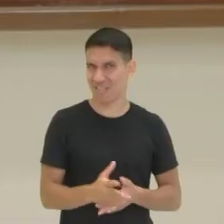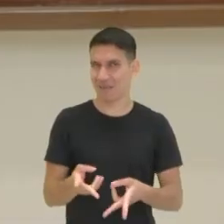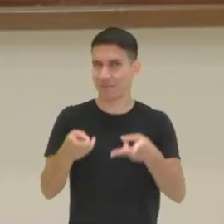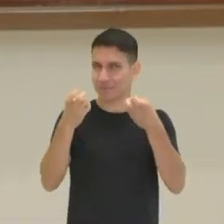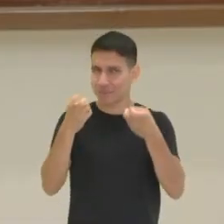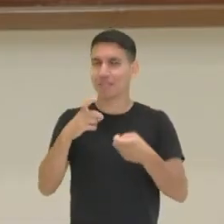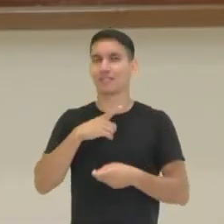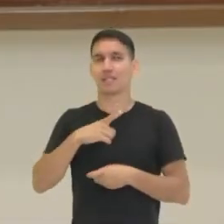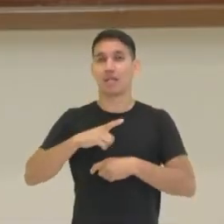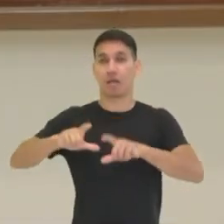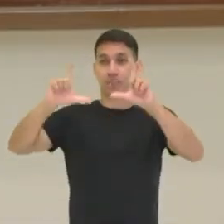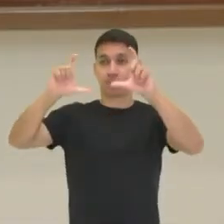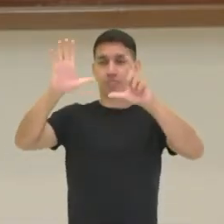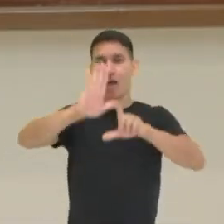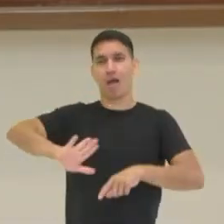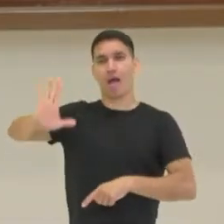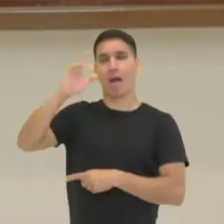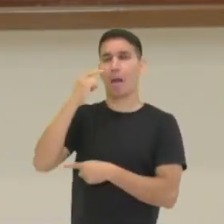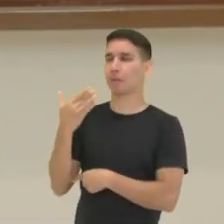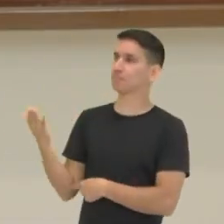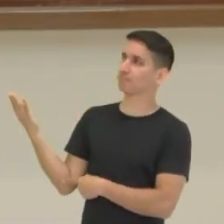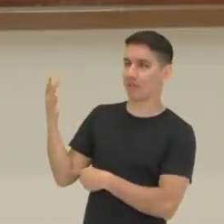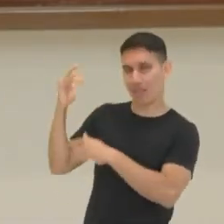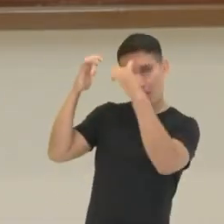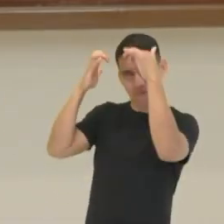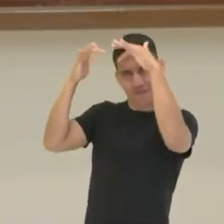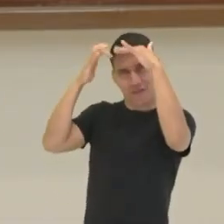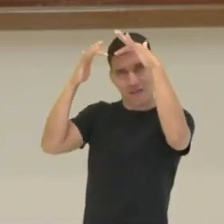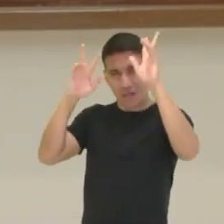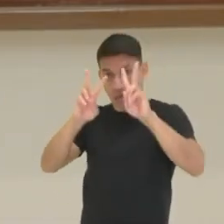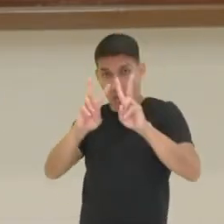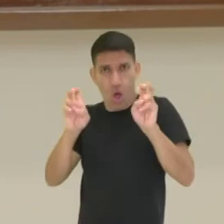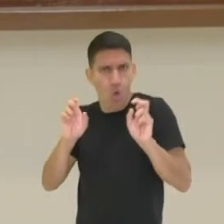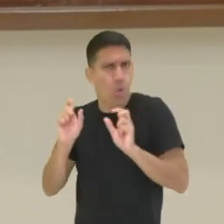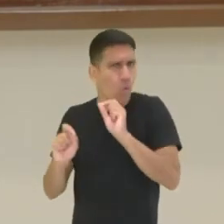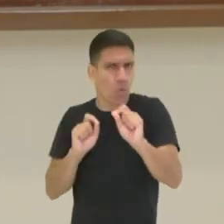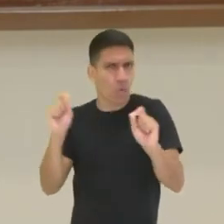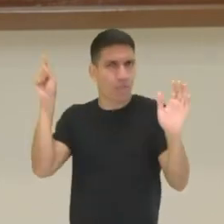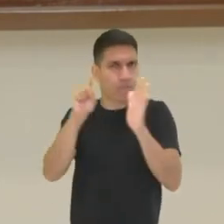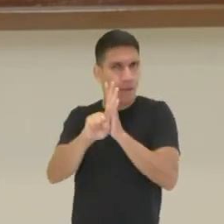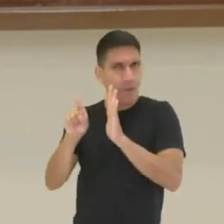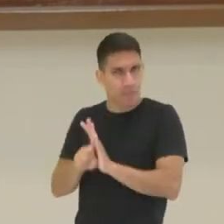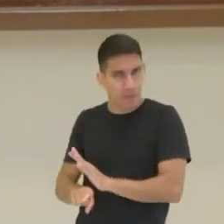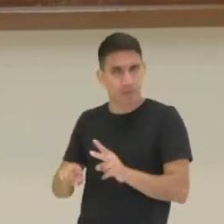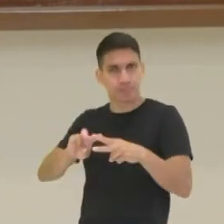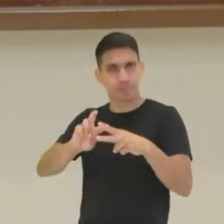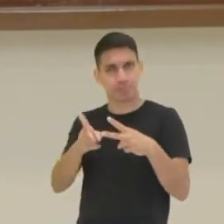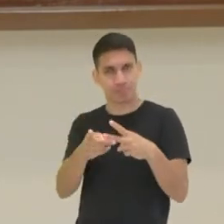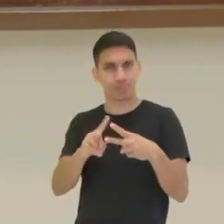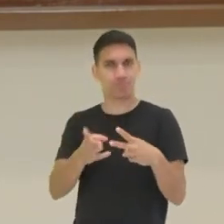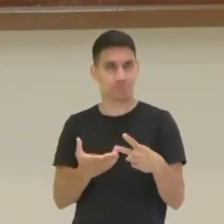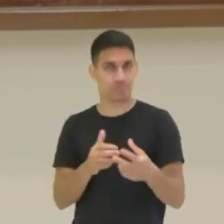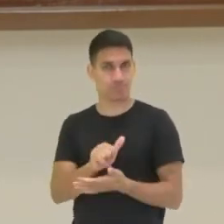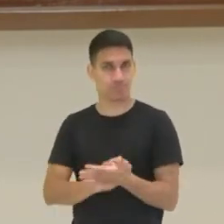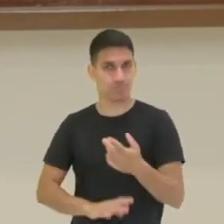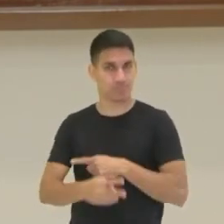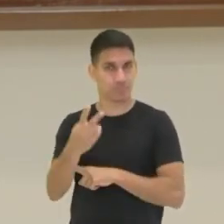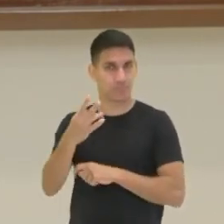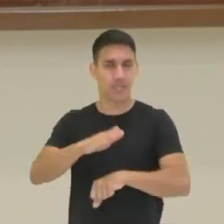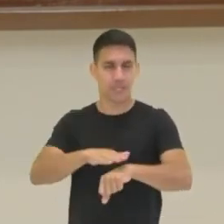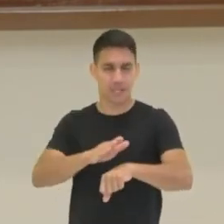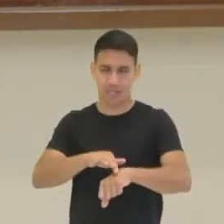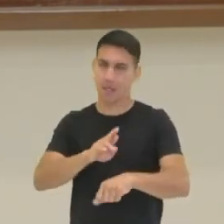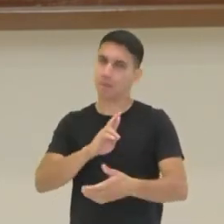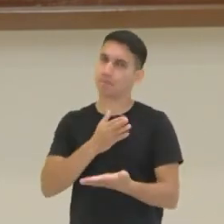uma tirinha, um quadrinho, né, para vocês refletirem sobre o enunciado dessa questão da nossa segunda atividade. Então, mais um tempinho aí